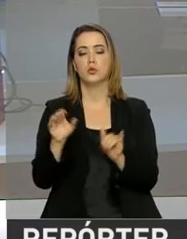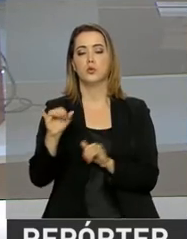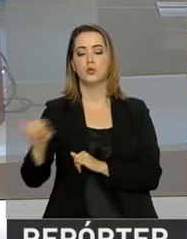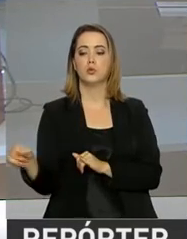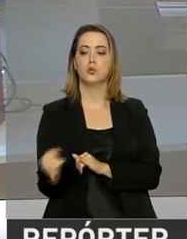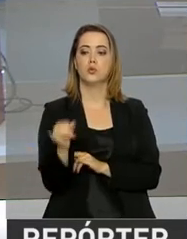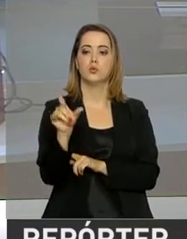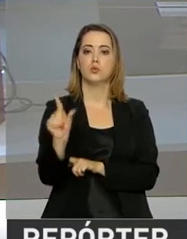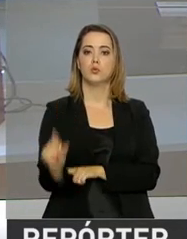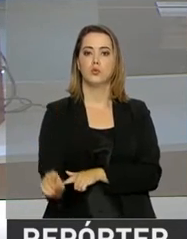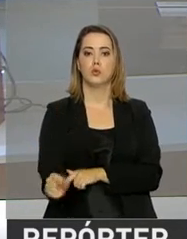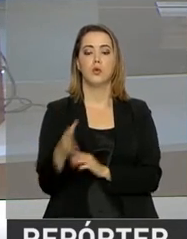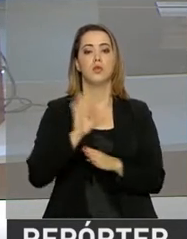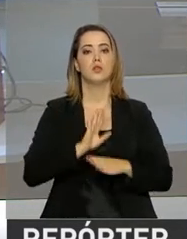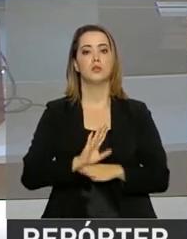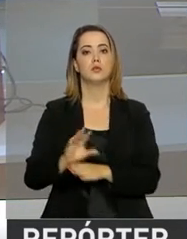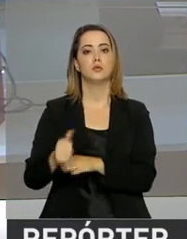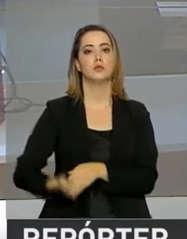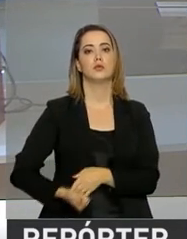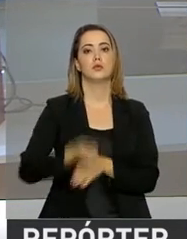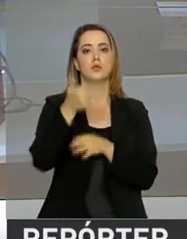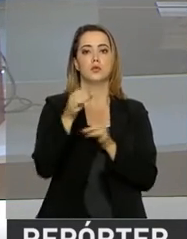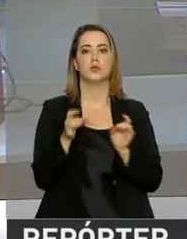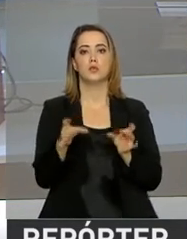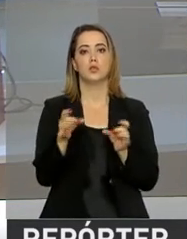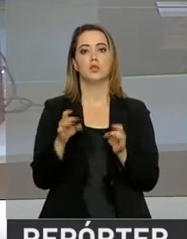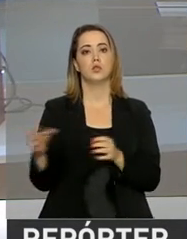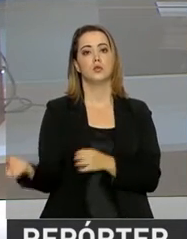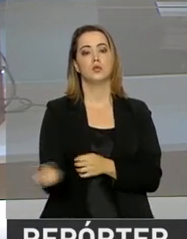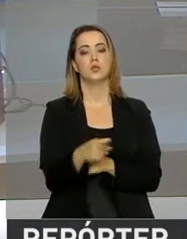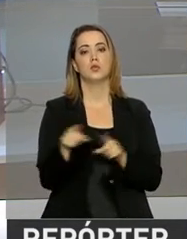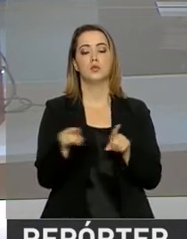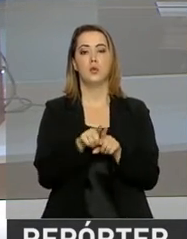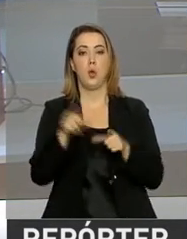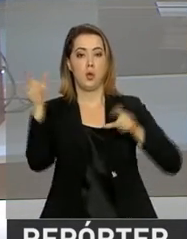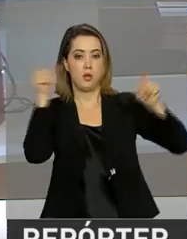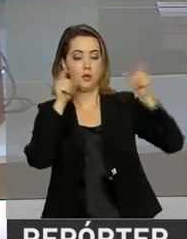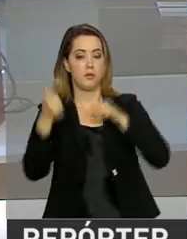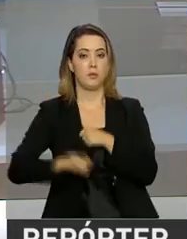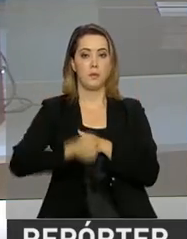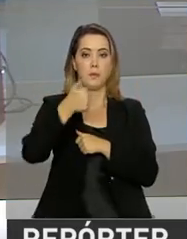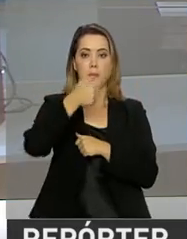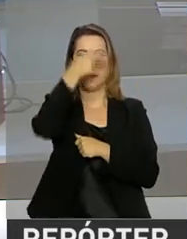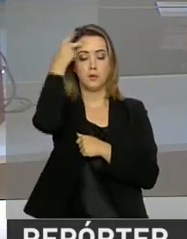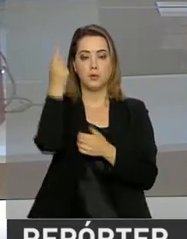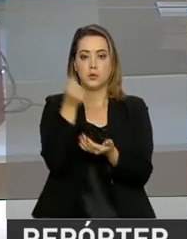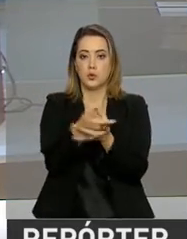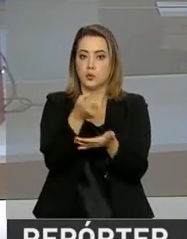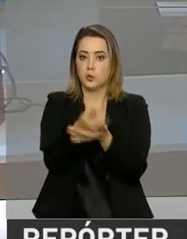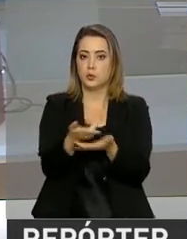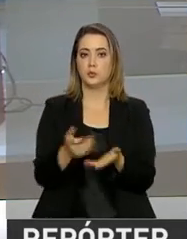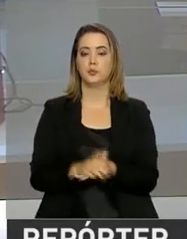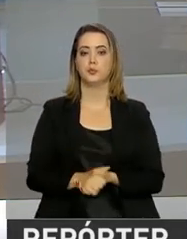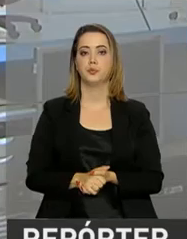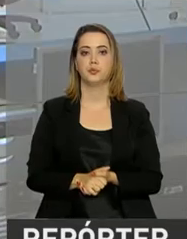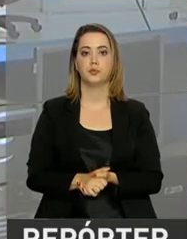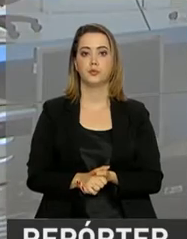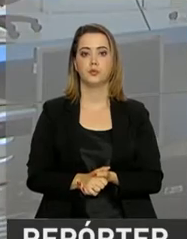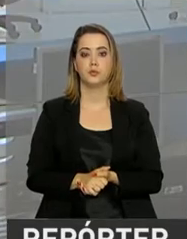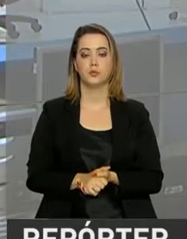o objetivo é contribuir para aumentar as vendas de imóveis novos e atrair mais clientes para a instituição